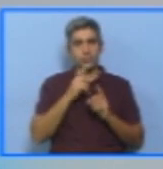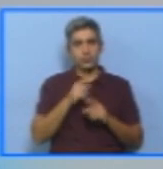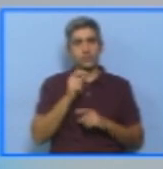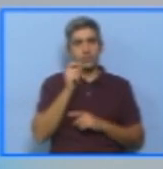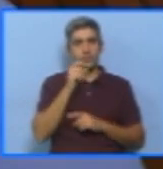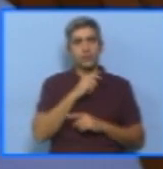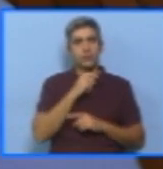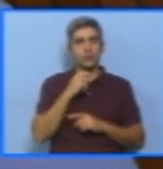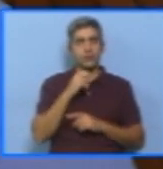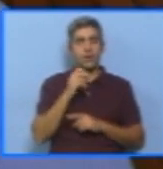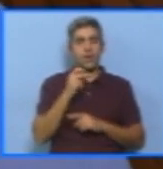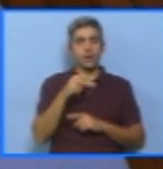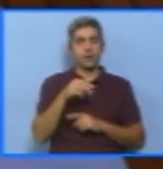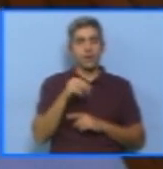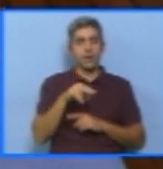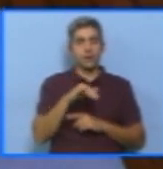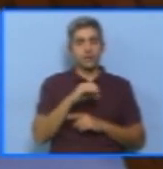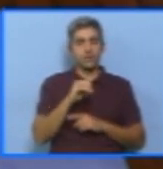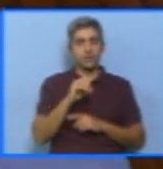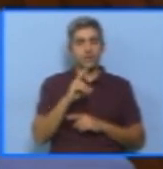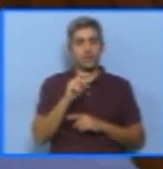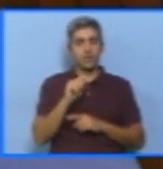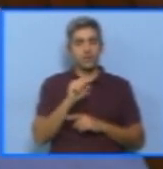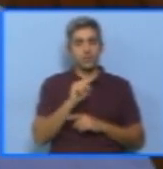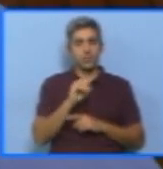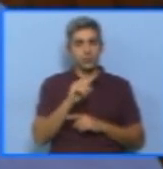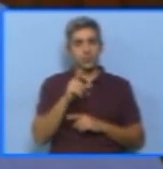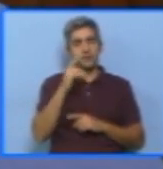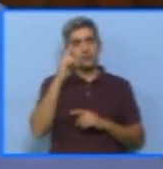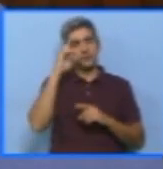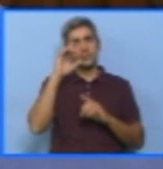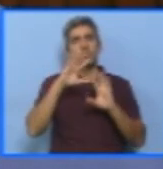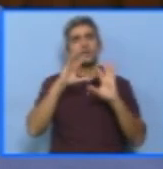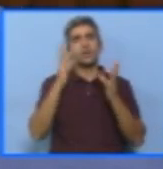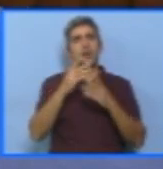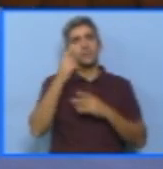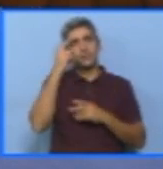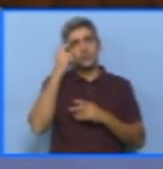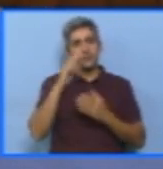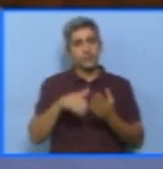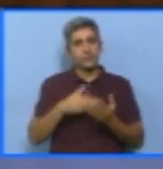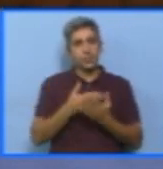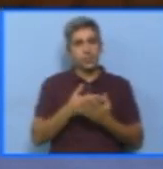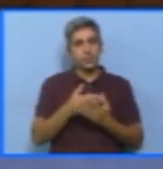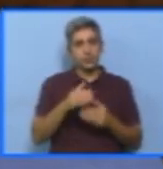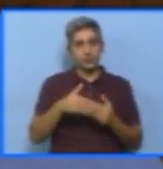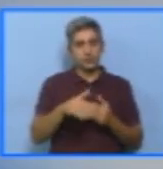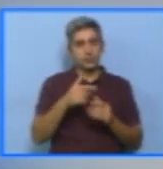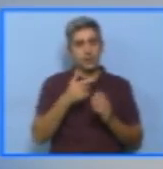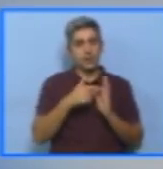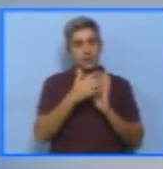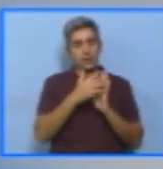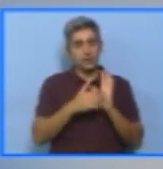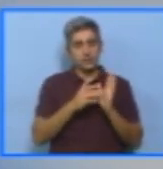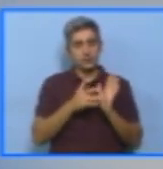Rego, assim, uma ideia geral que possa caracterizar um bocadinho a proposta destes textos